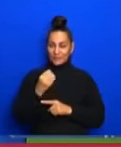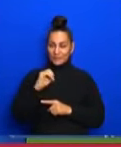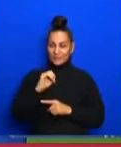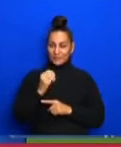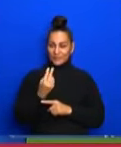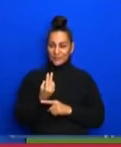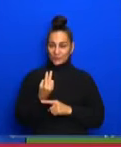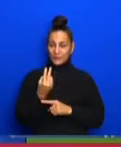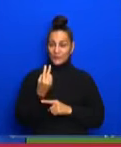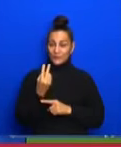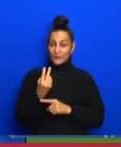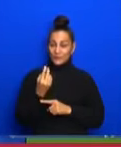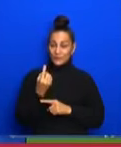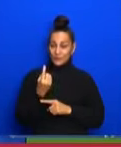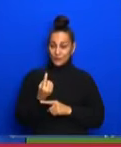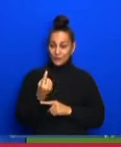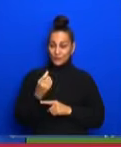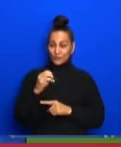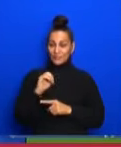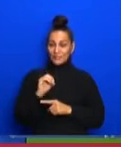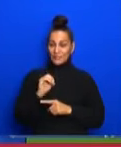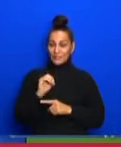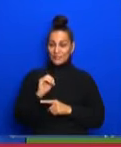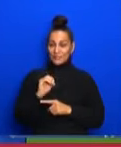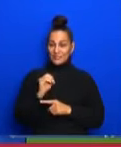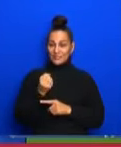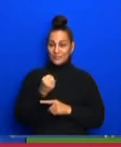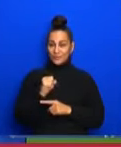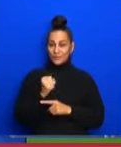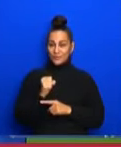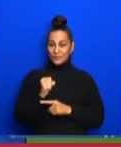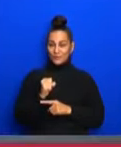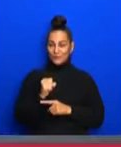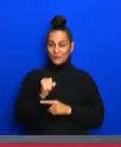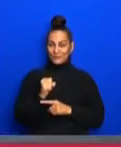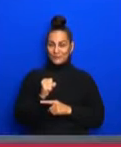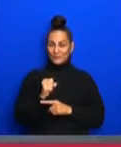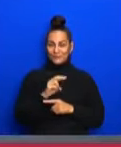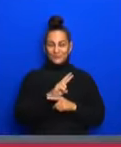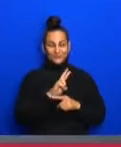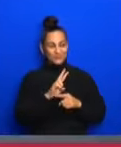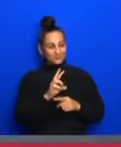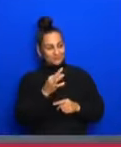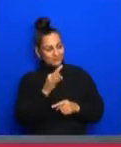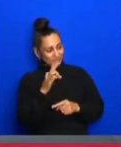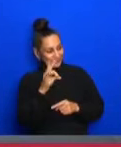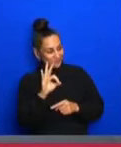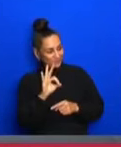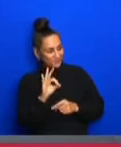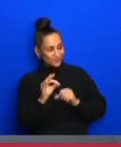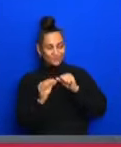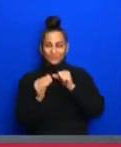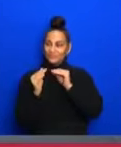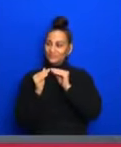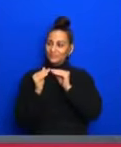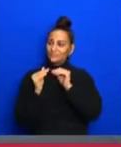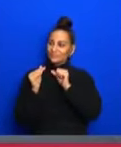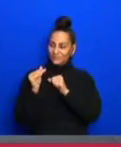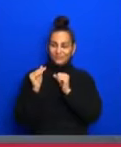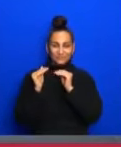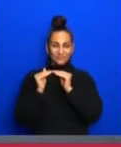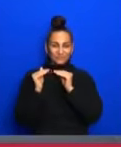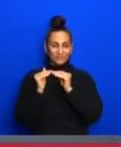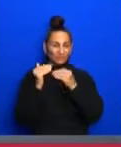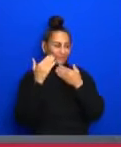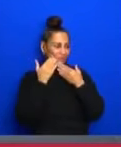01, 02, 21 e 08. Auditoras, confirmam? Sim, confirmo.